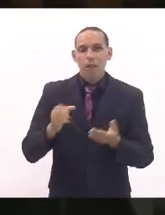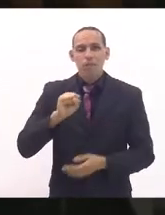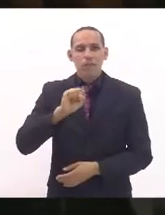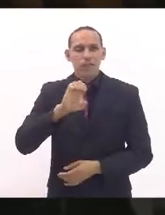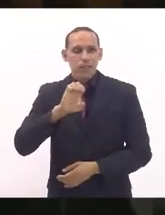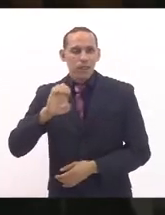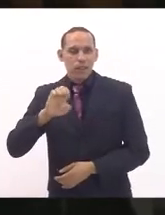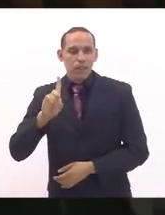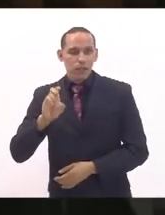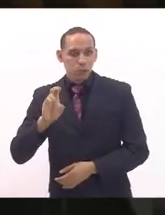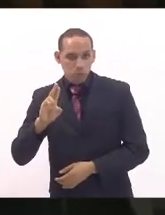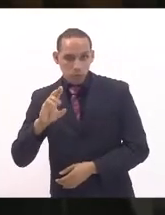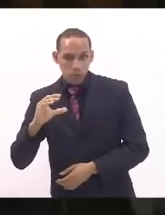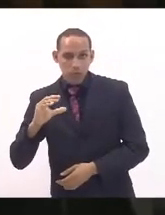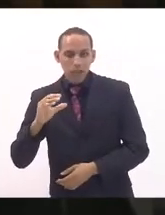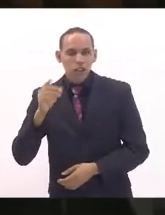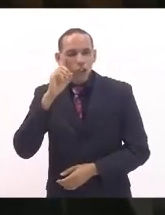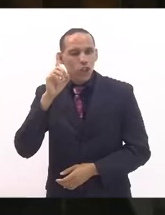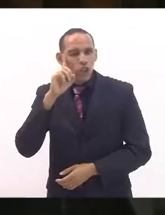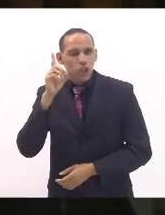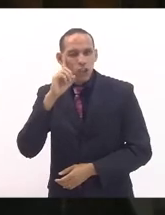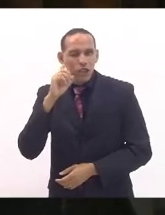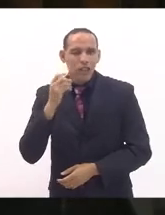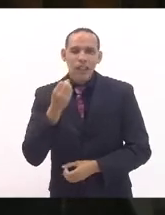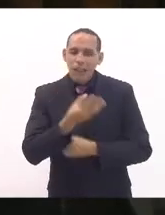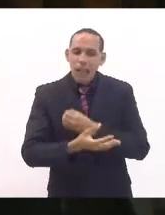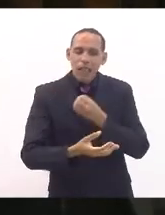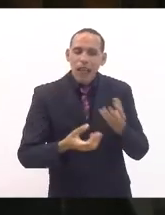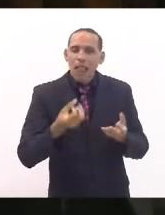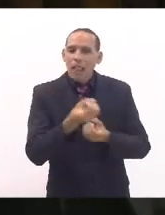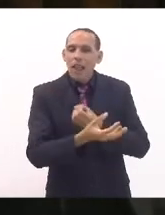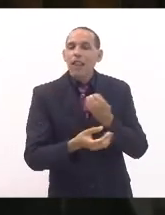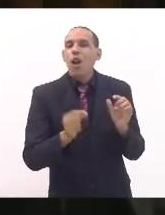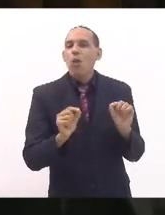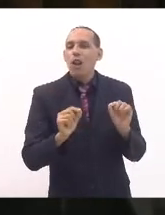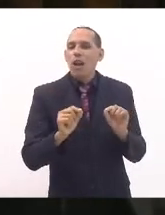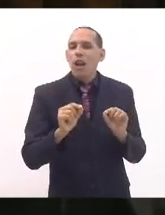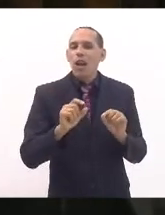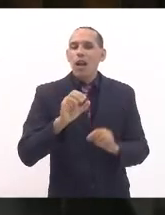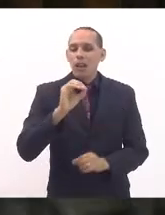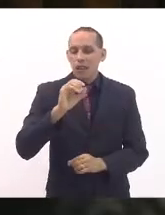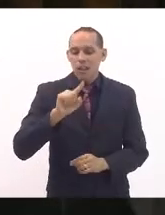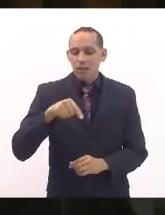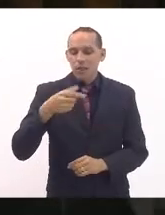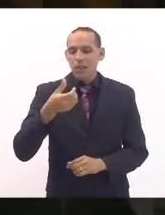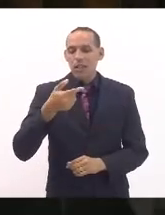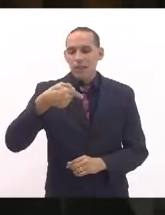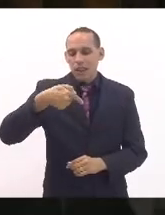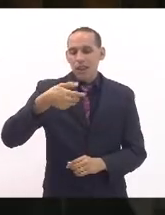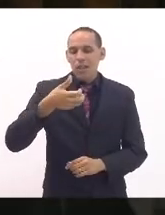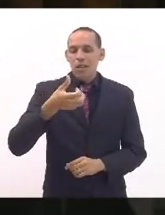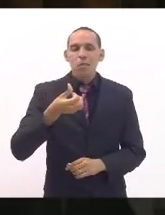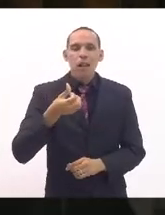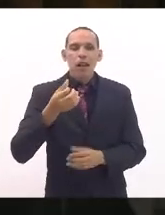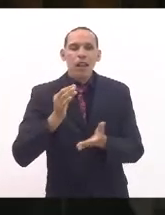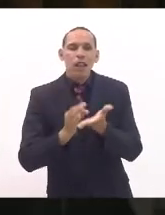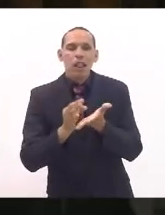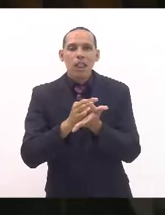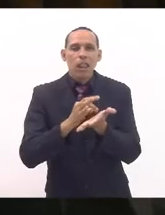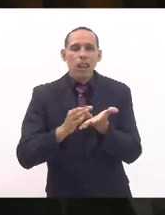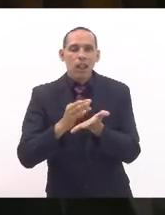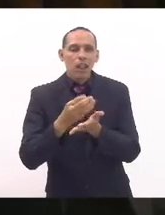Educação, por dia, destina irrisórios 76 centavos para